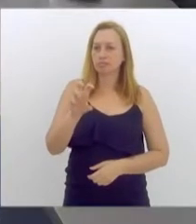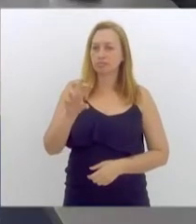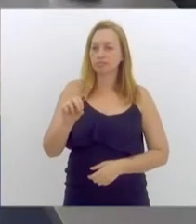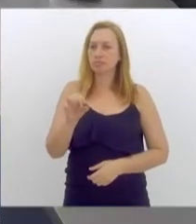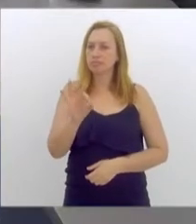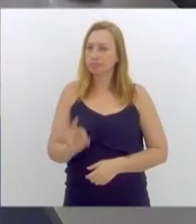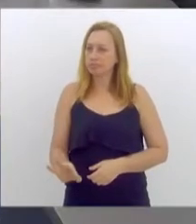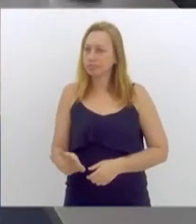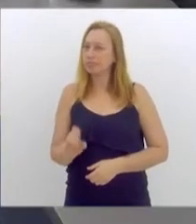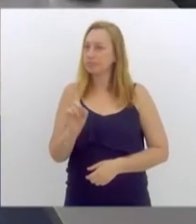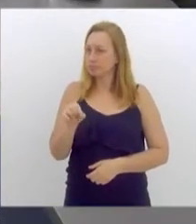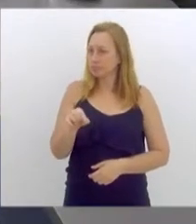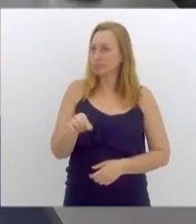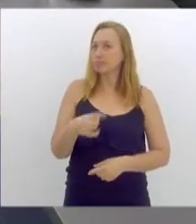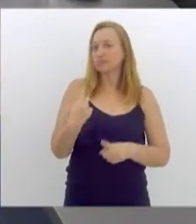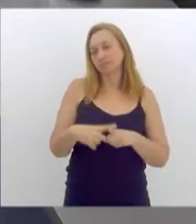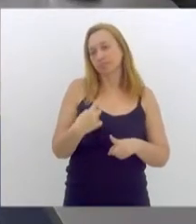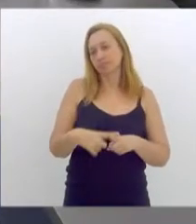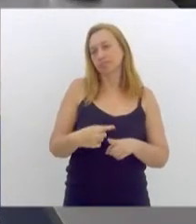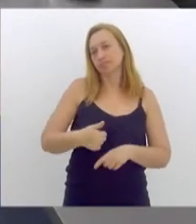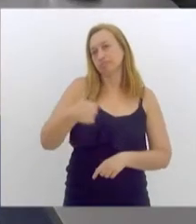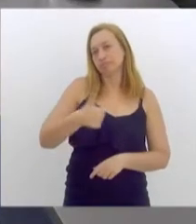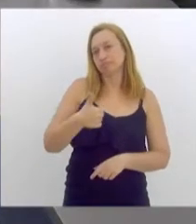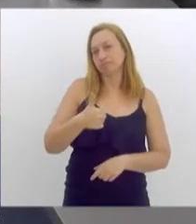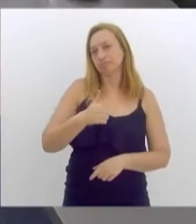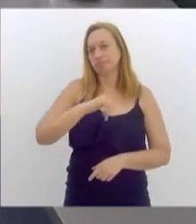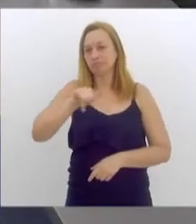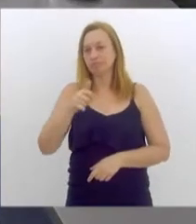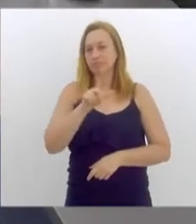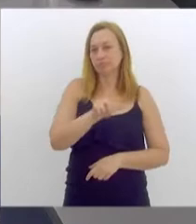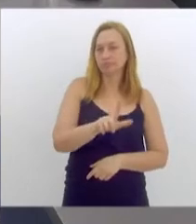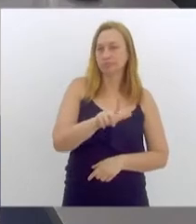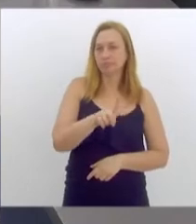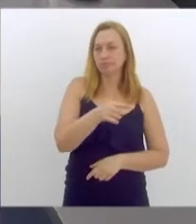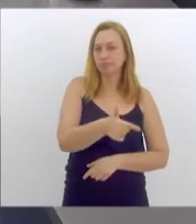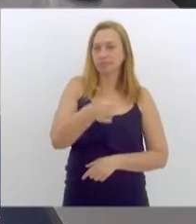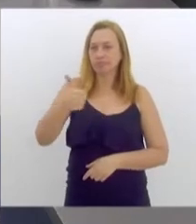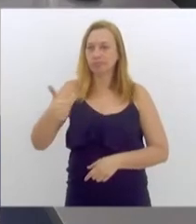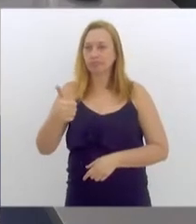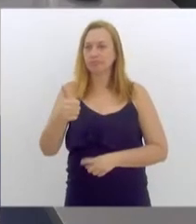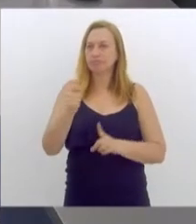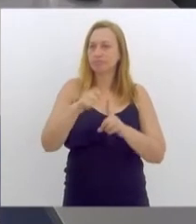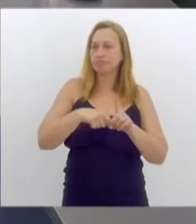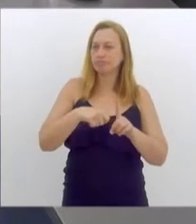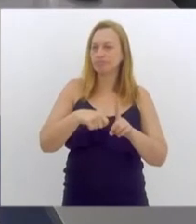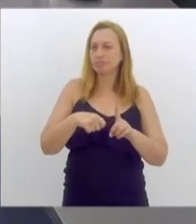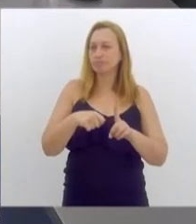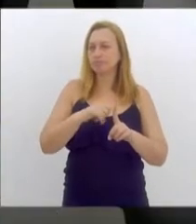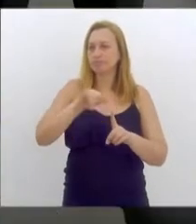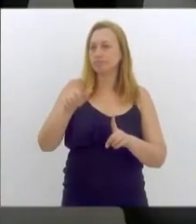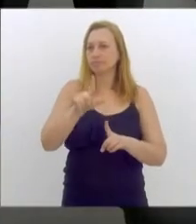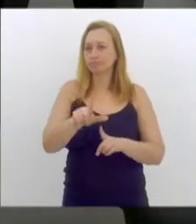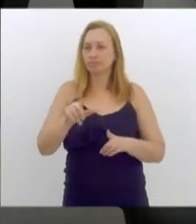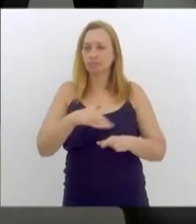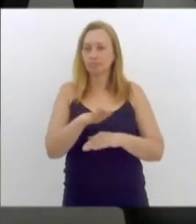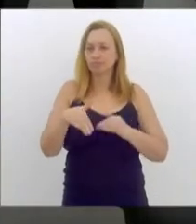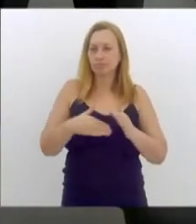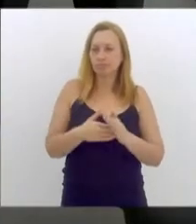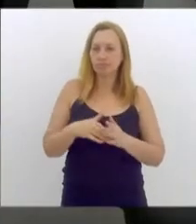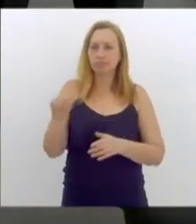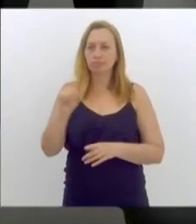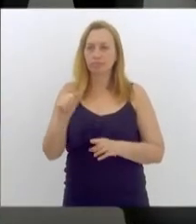porque primeiro de julho de 21 então tem aí o mês de Julho inteiro mês de agosto